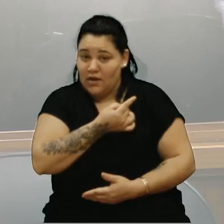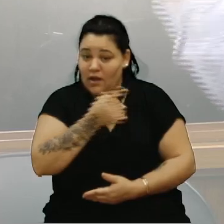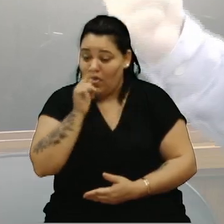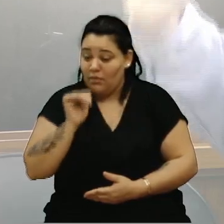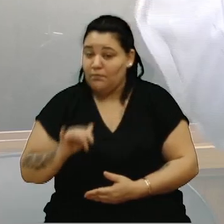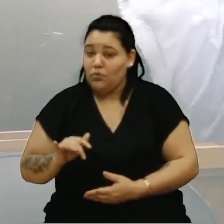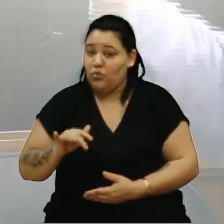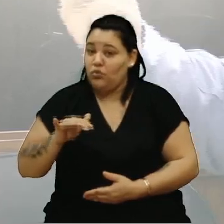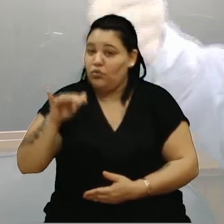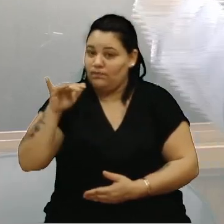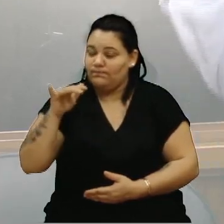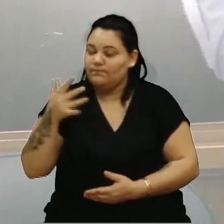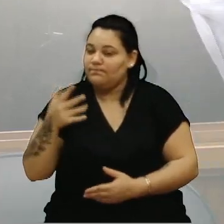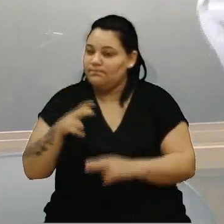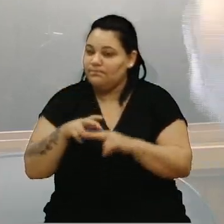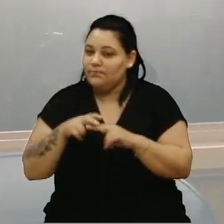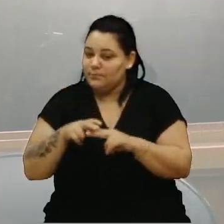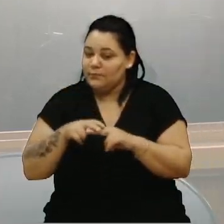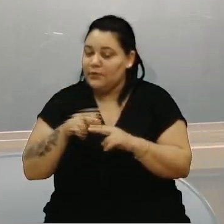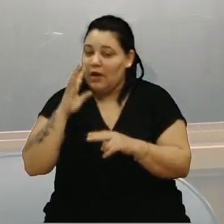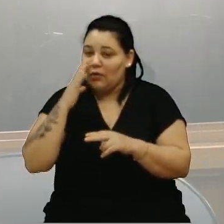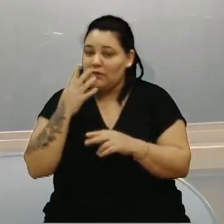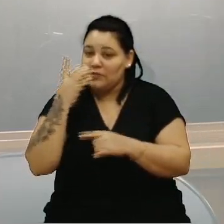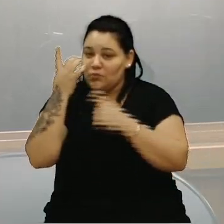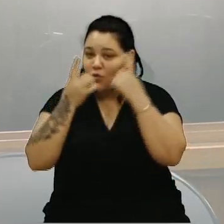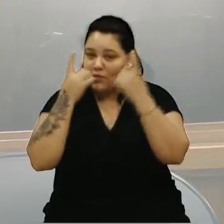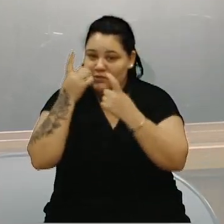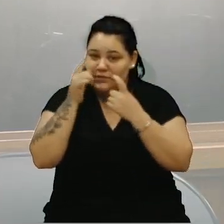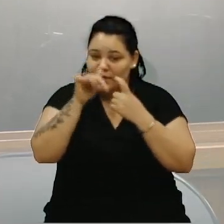nesse sentido que surgem as preocupações aqui